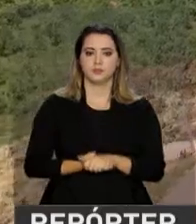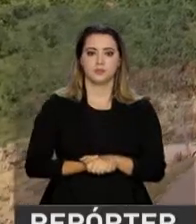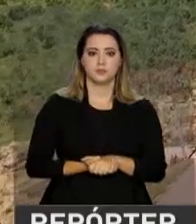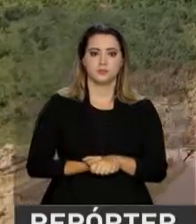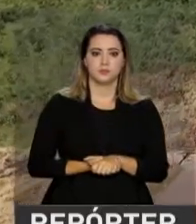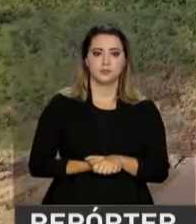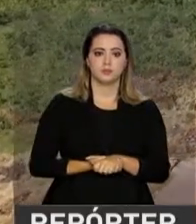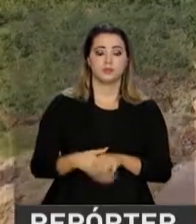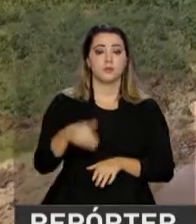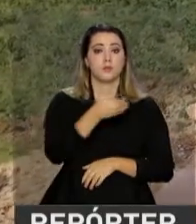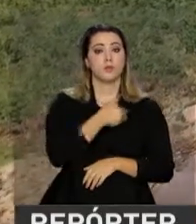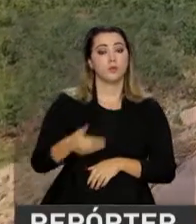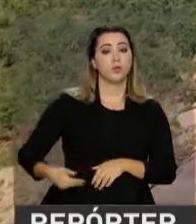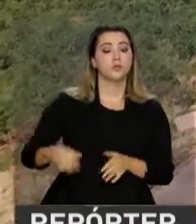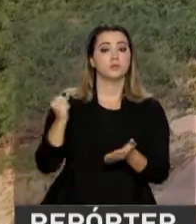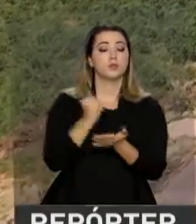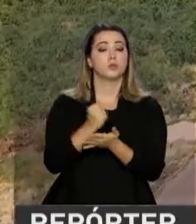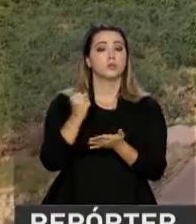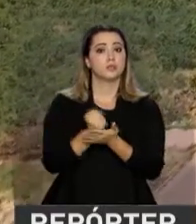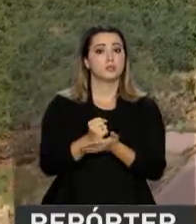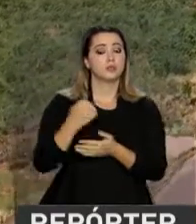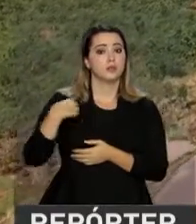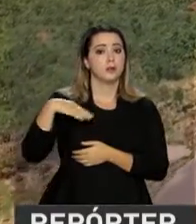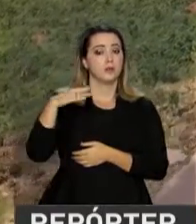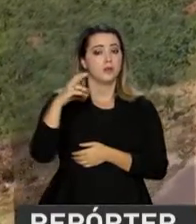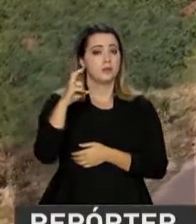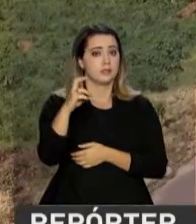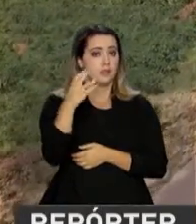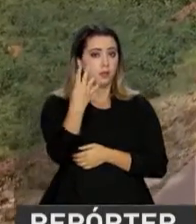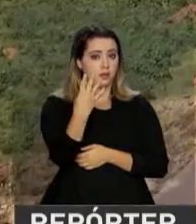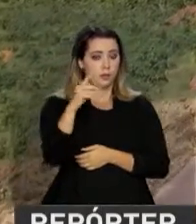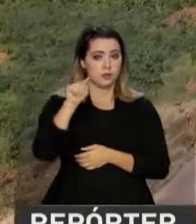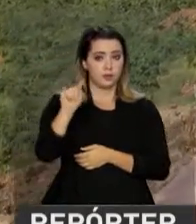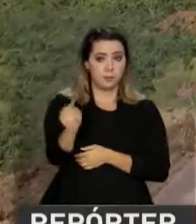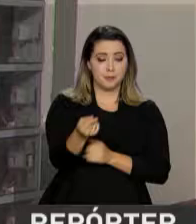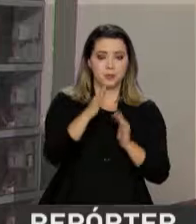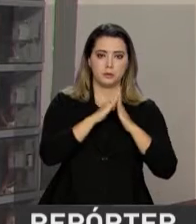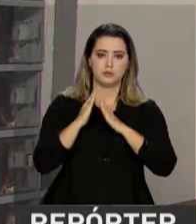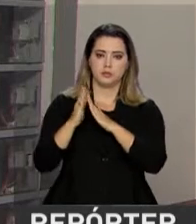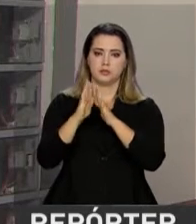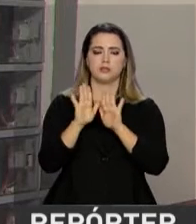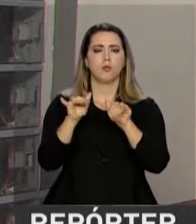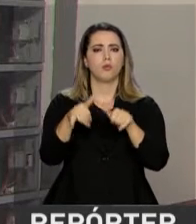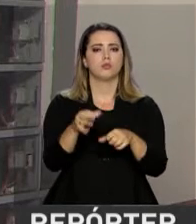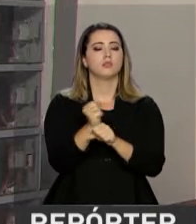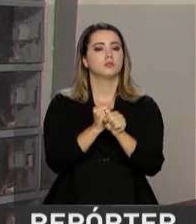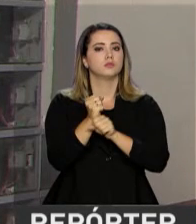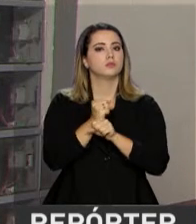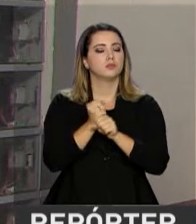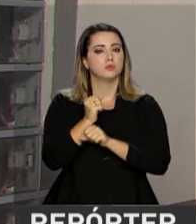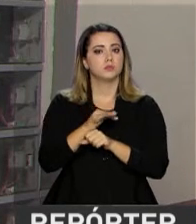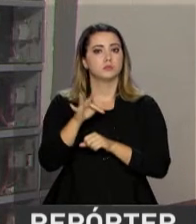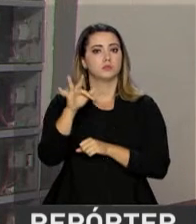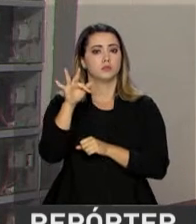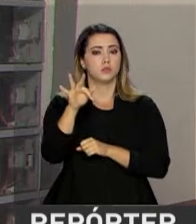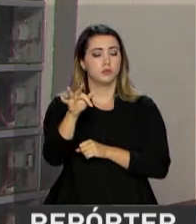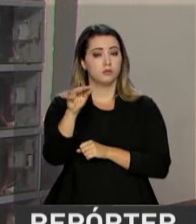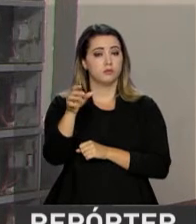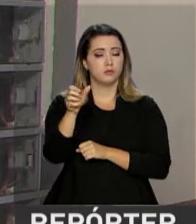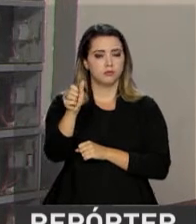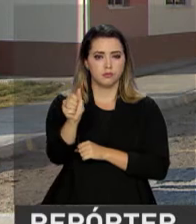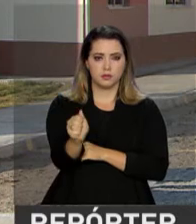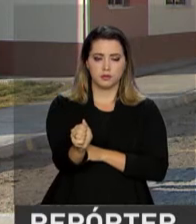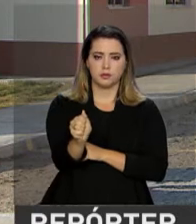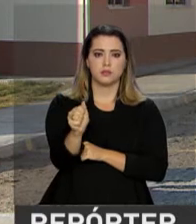o governo vai contratar pouco mais de 54 mil moradias até o fim do ano os recursos vão sair do fundo de arrendamento residencial